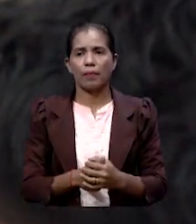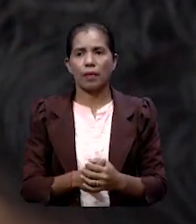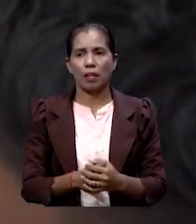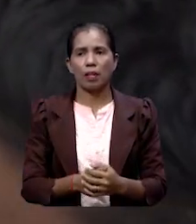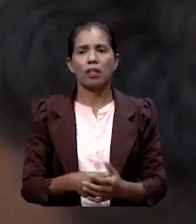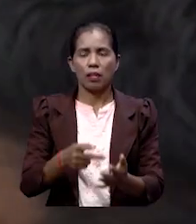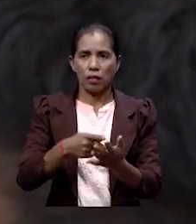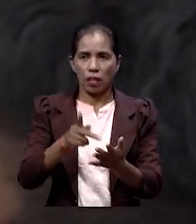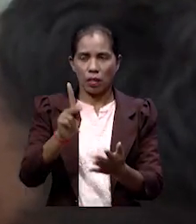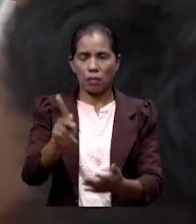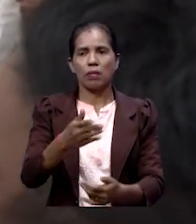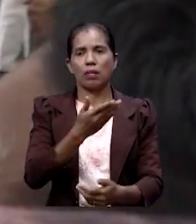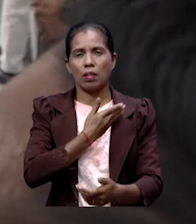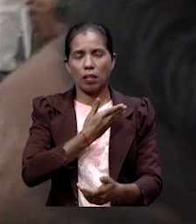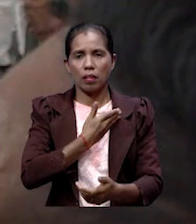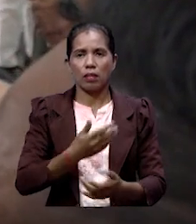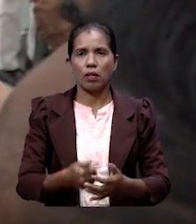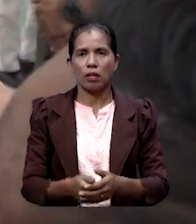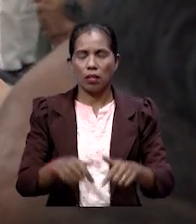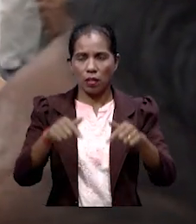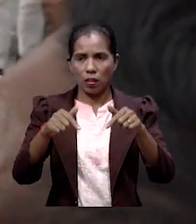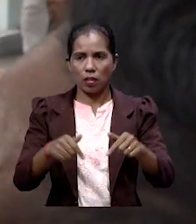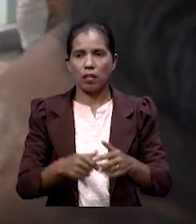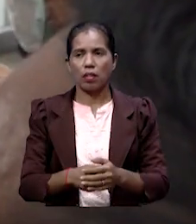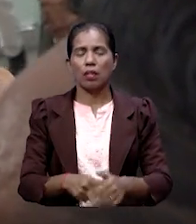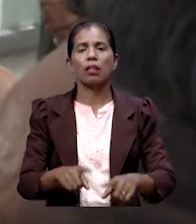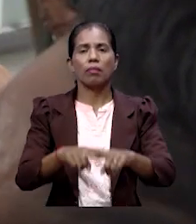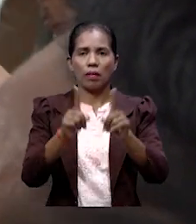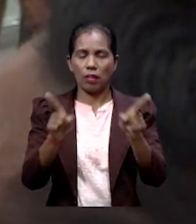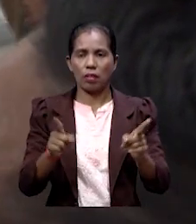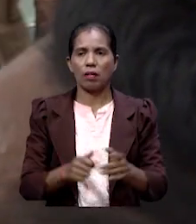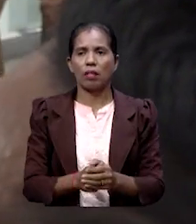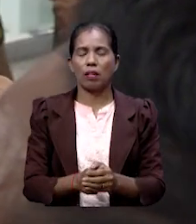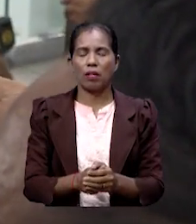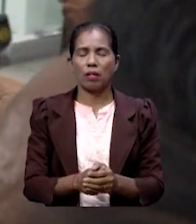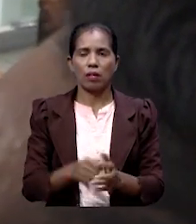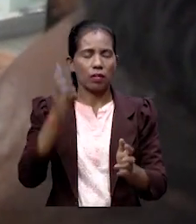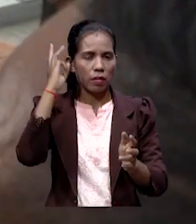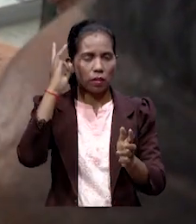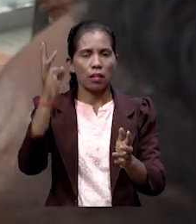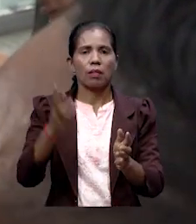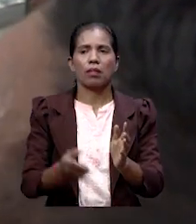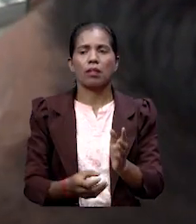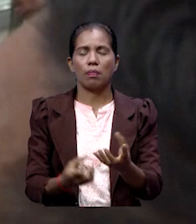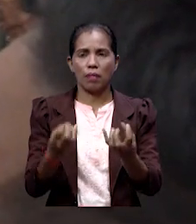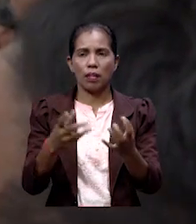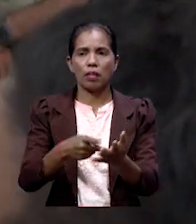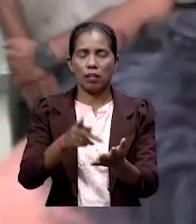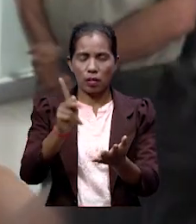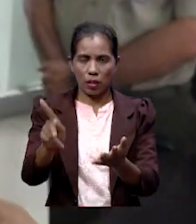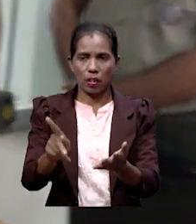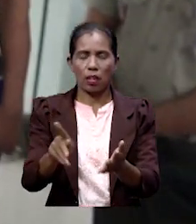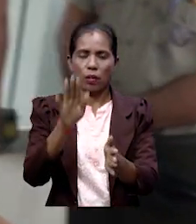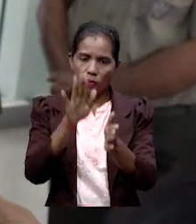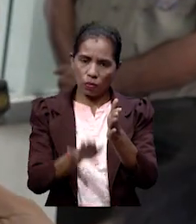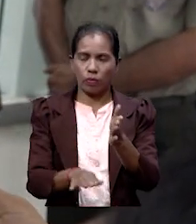não tem ásleo tanto. E a nem o contrário vale. Álcool é ásleo, imposto